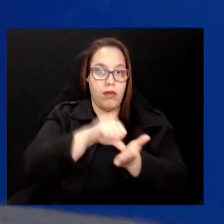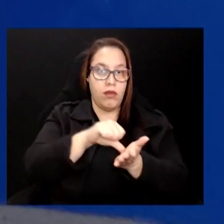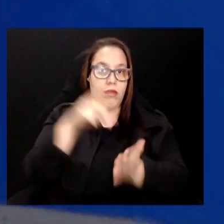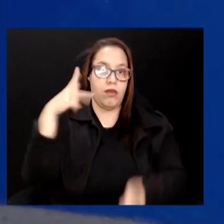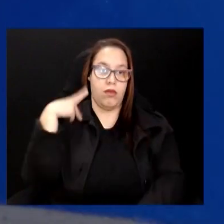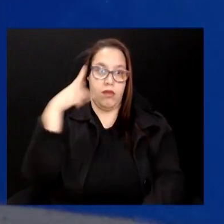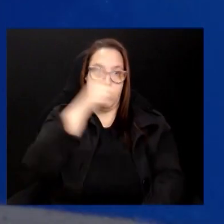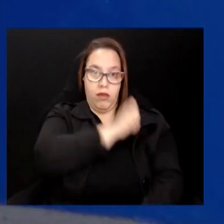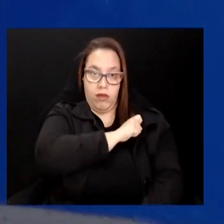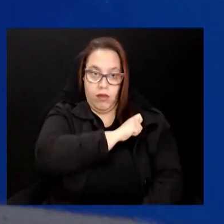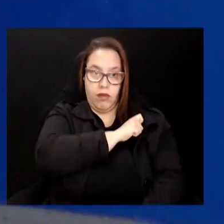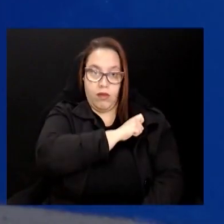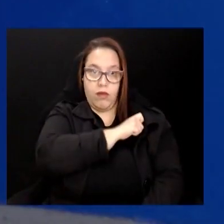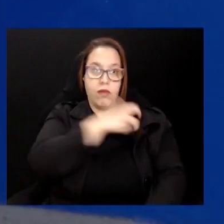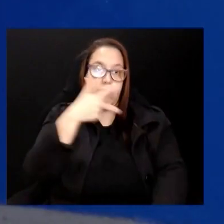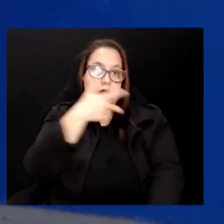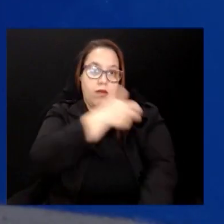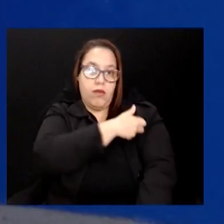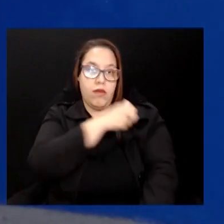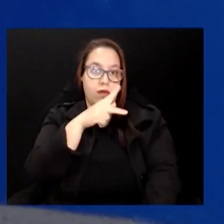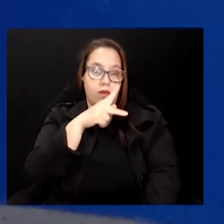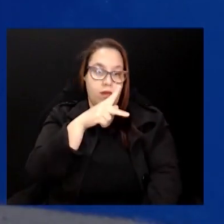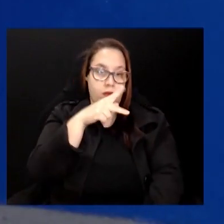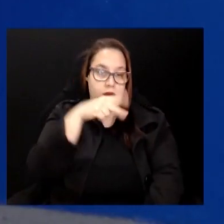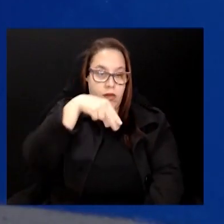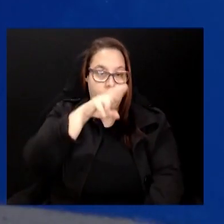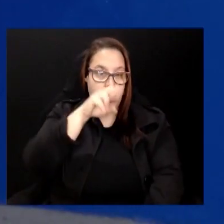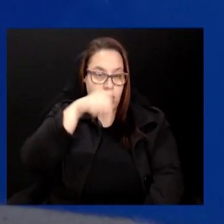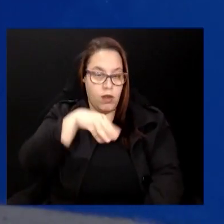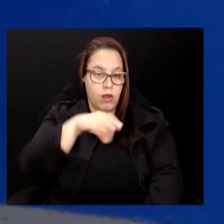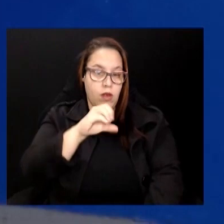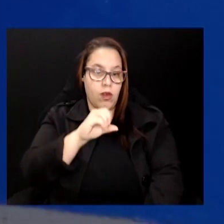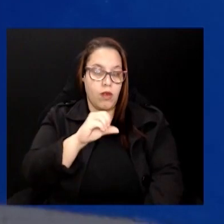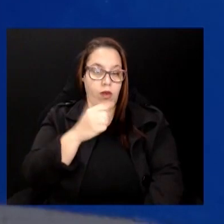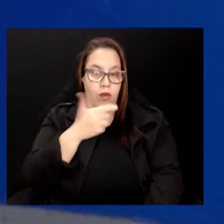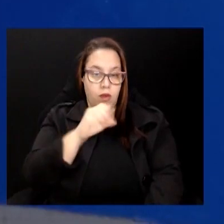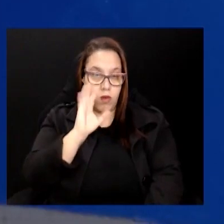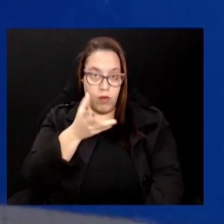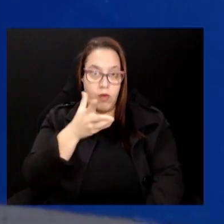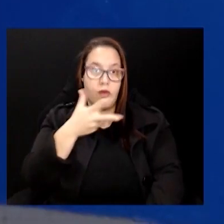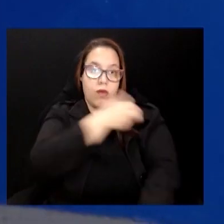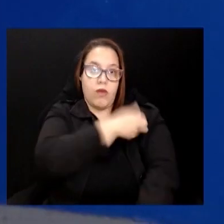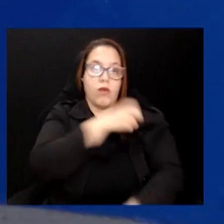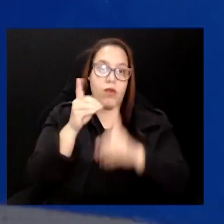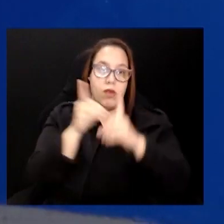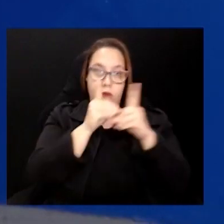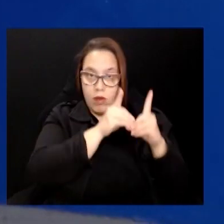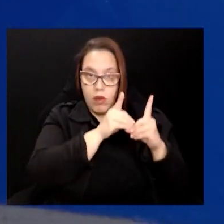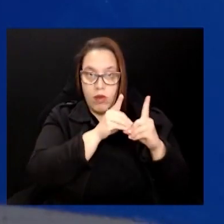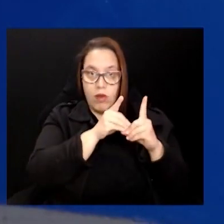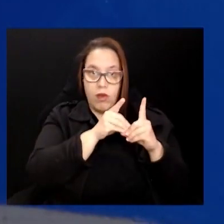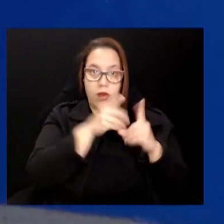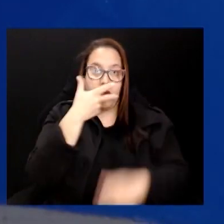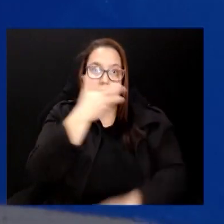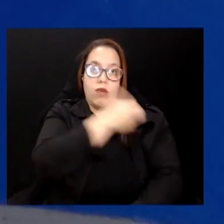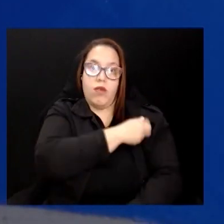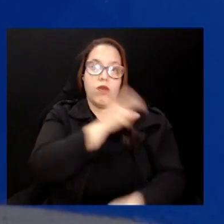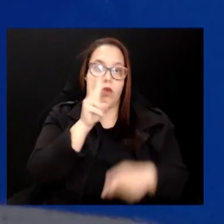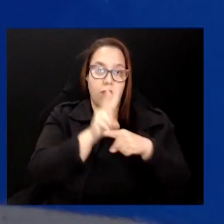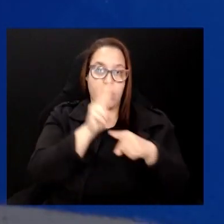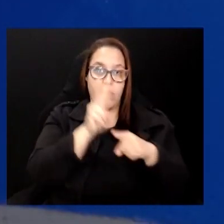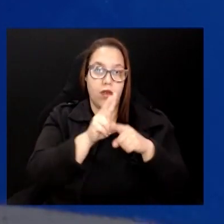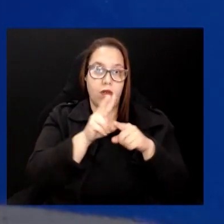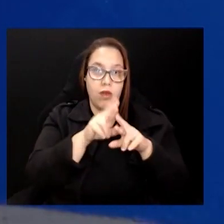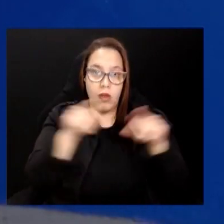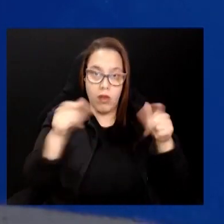vacina, a Pneumo-20, já está disponível e já começou a ser aplicada. O imunizante, ele protege contra um número maior de tipos